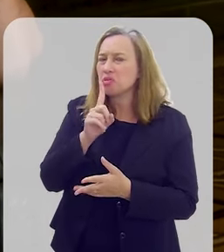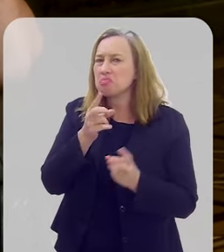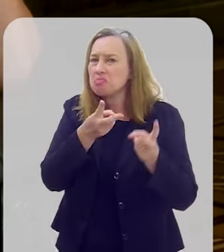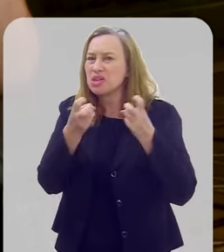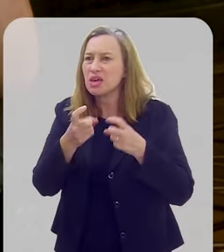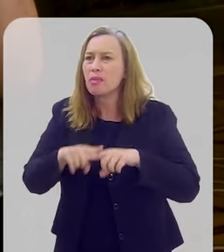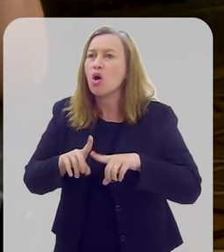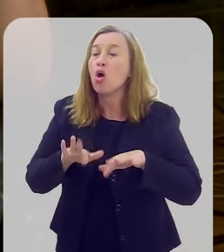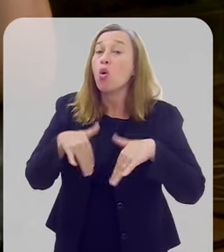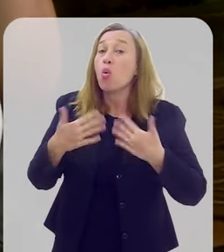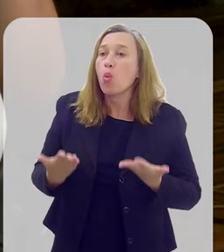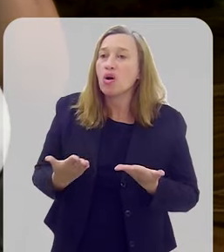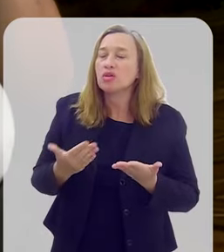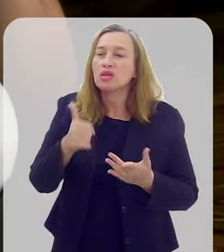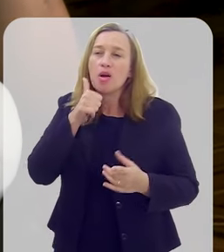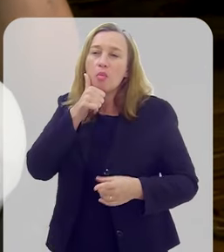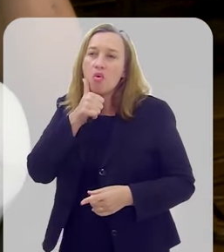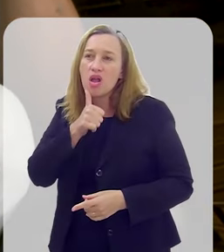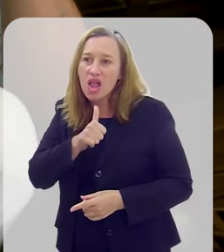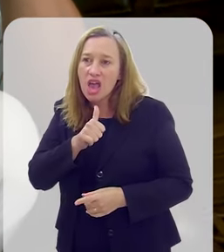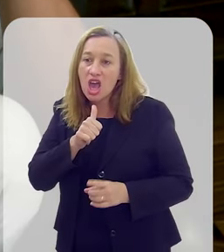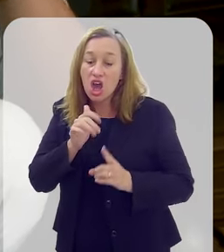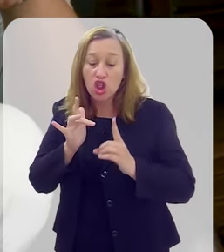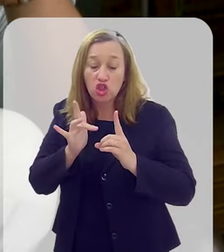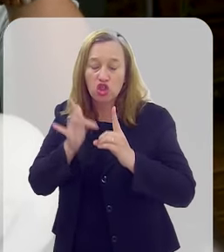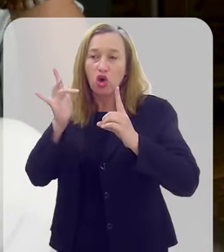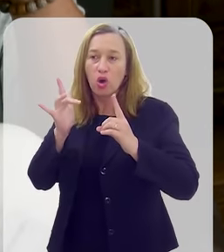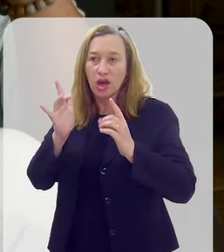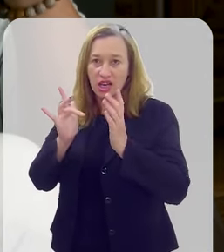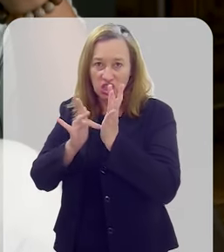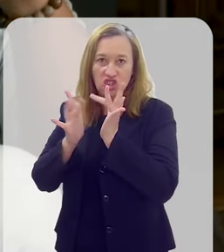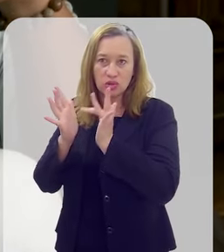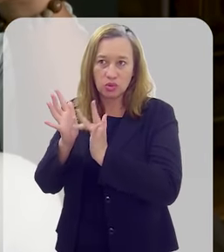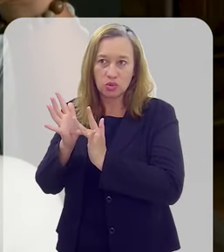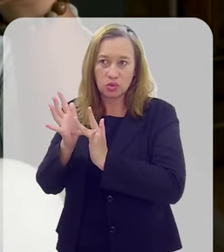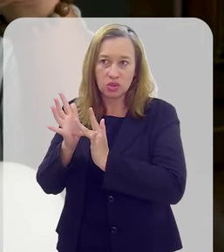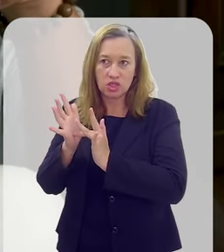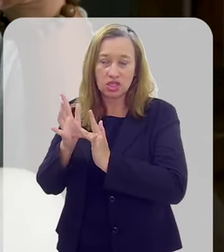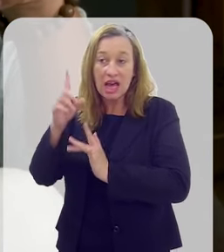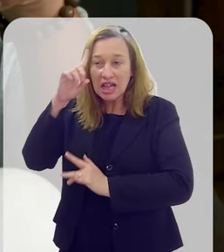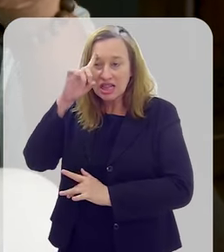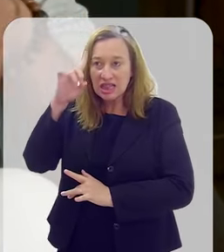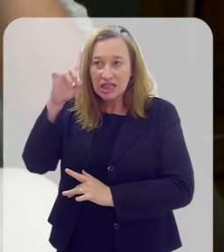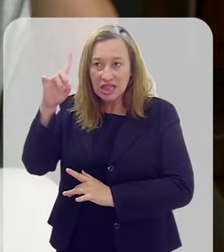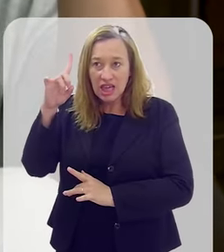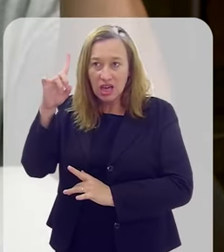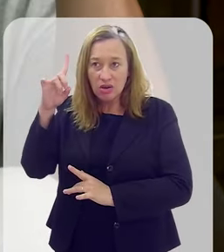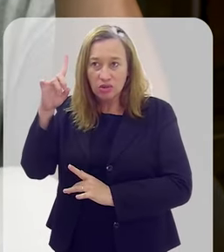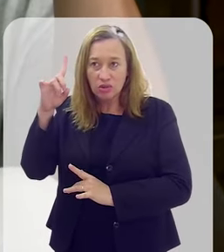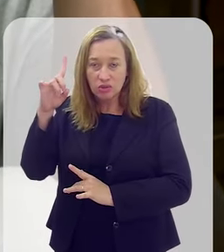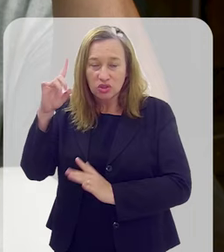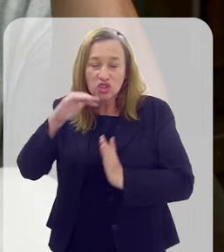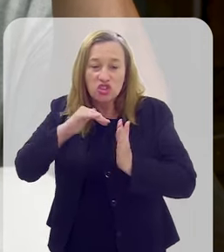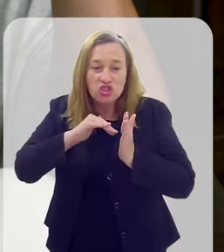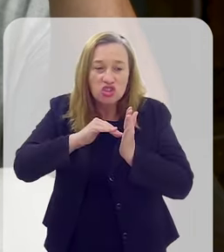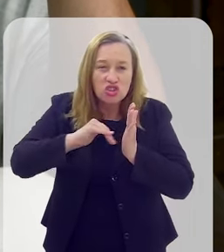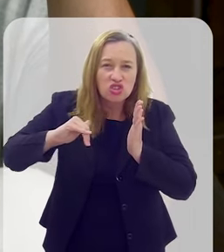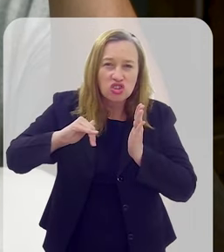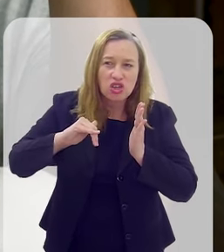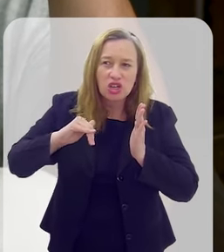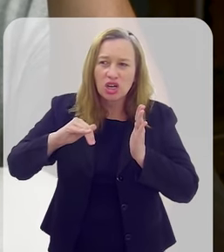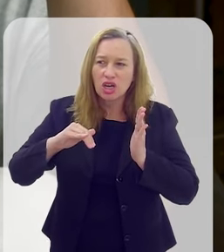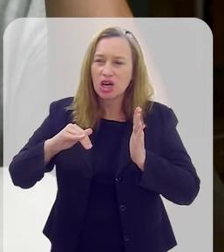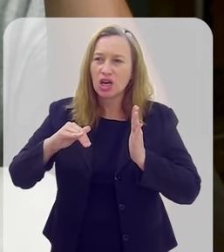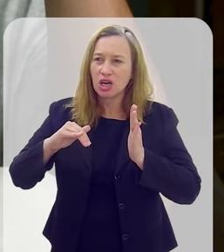às vezes não se atentam quando ela toca nas vestes Deus tira o foco dela das